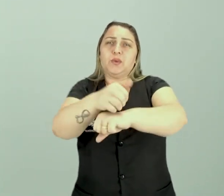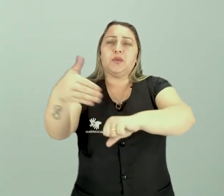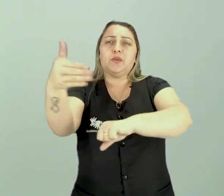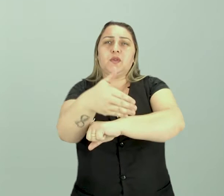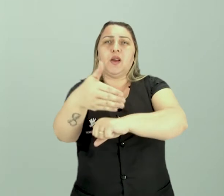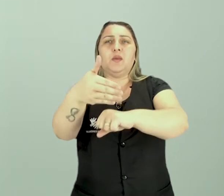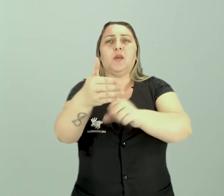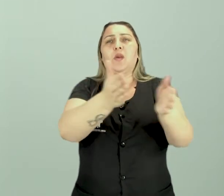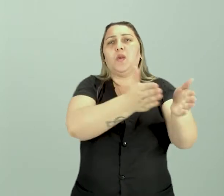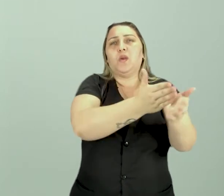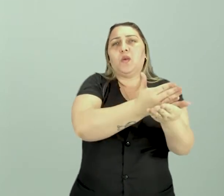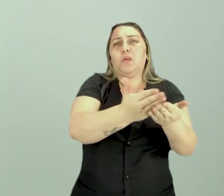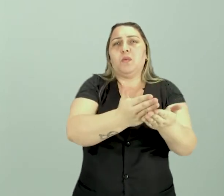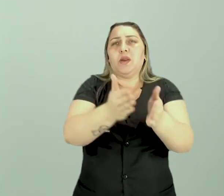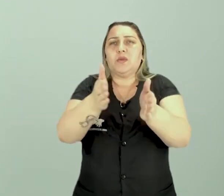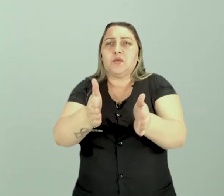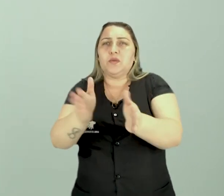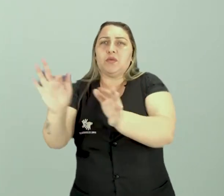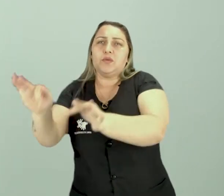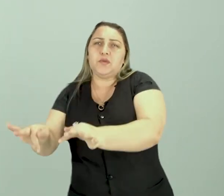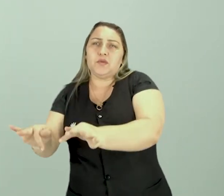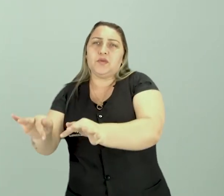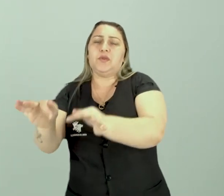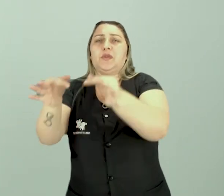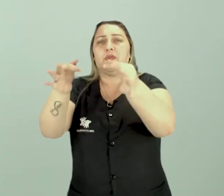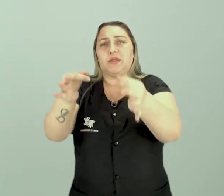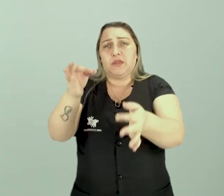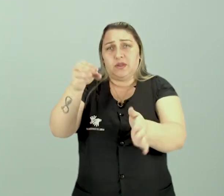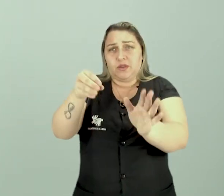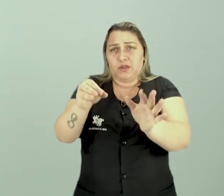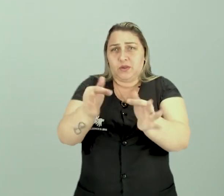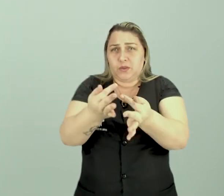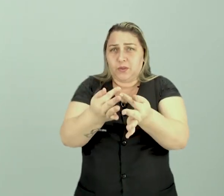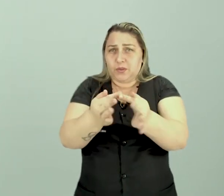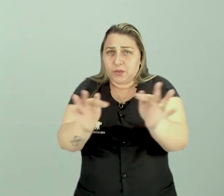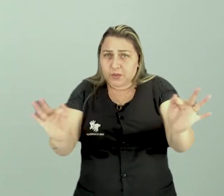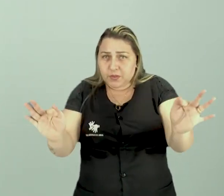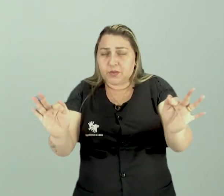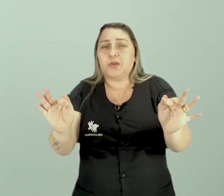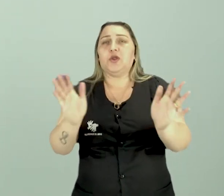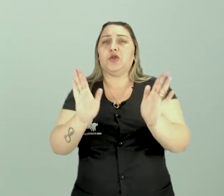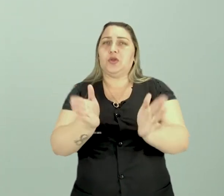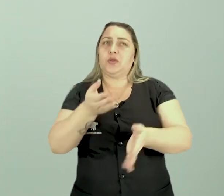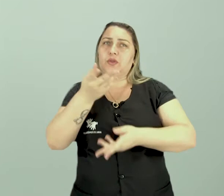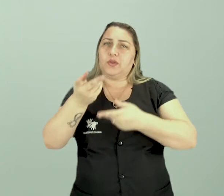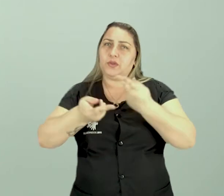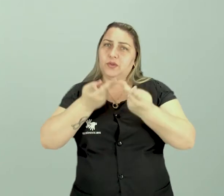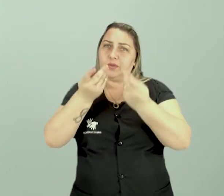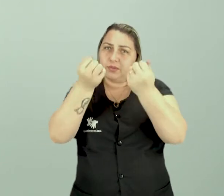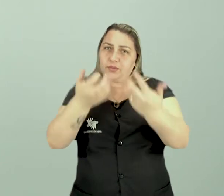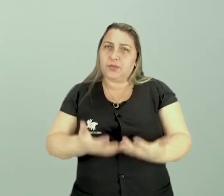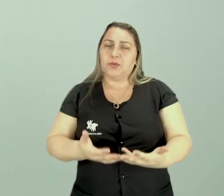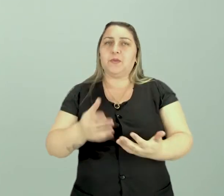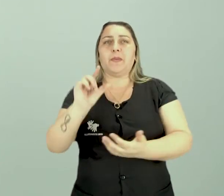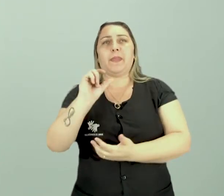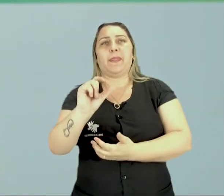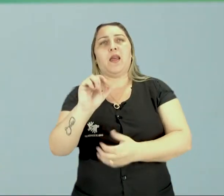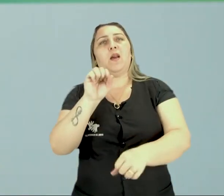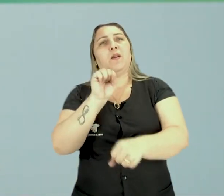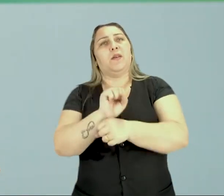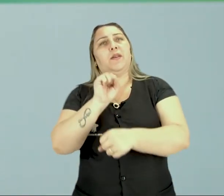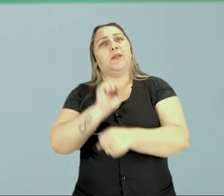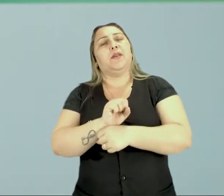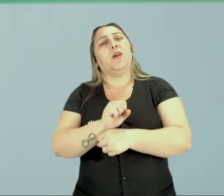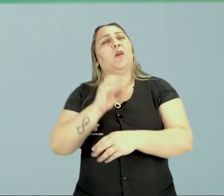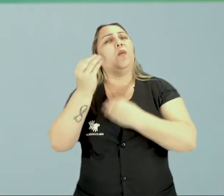frequência. E nessa questão de posição, de lugar certo na frase, a gente vai já comentar um pouco sobre isso, ok? Antes disso, vamos ver como